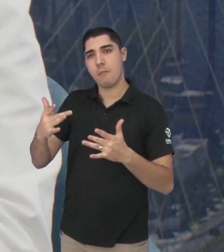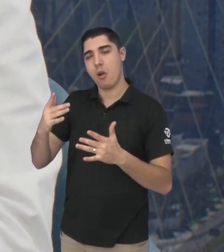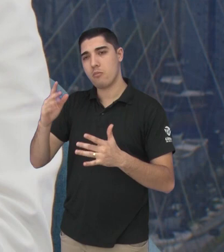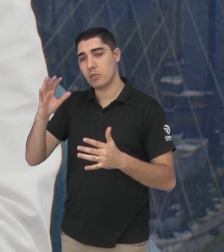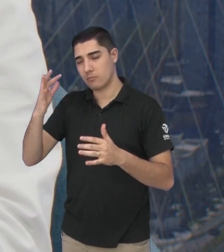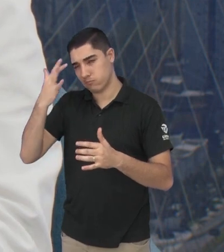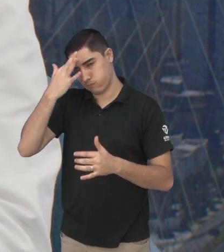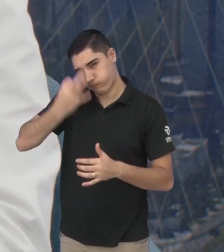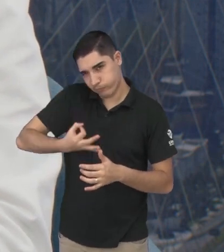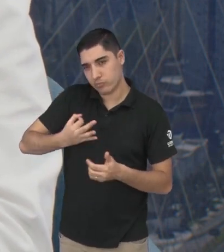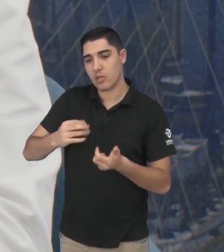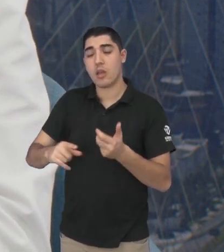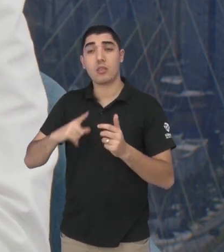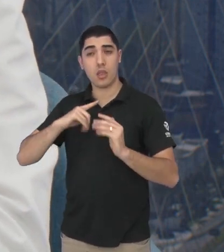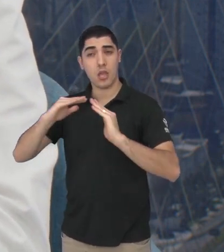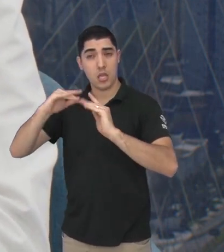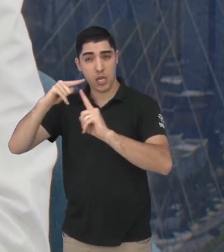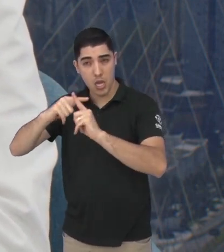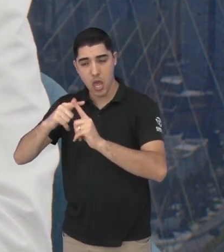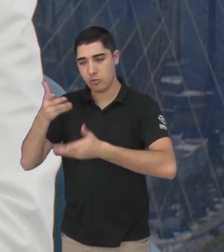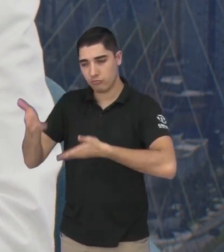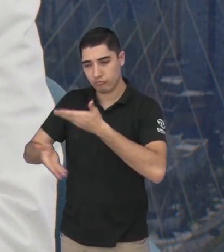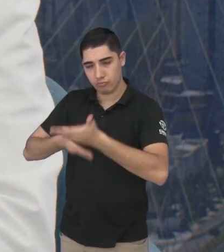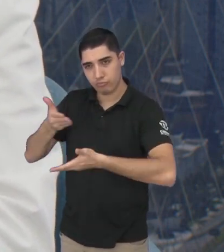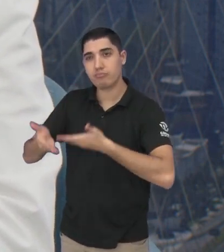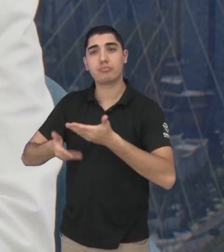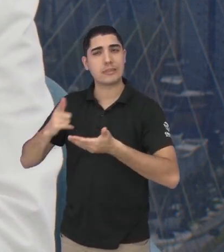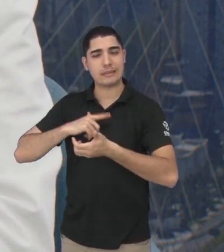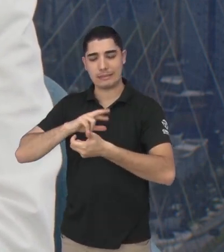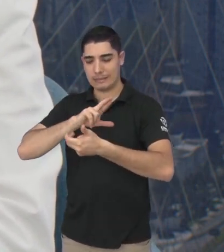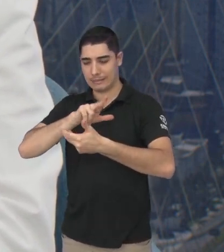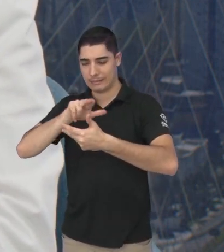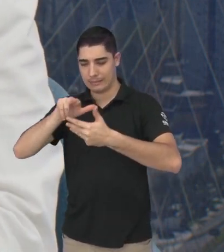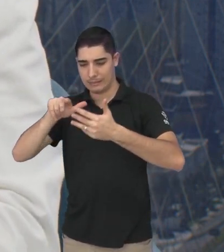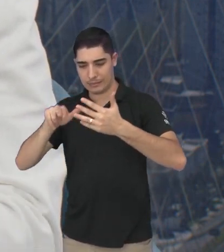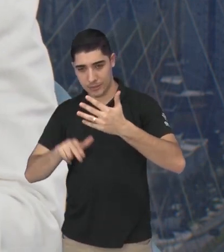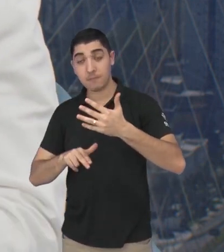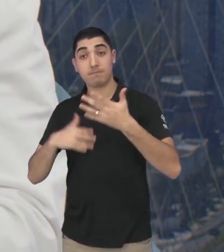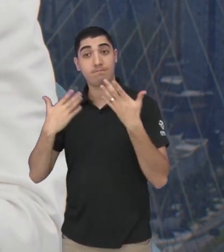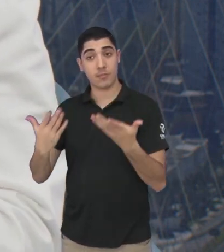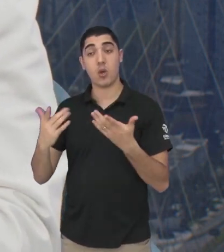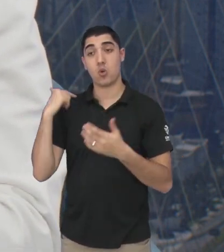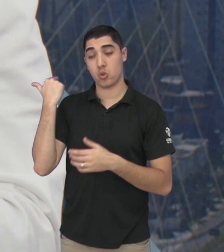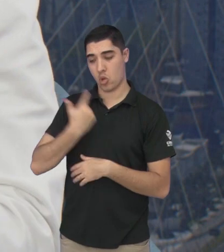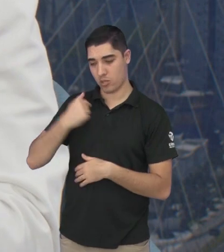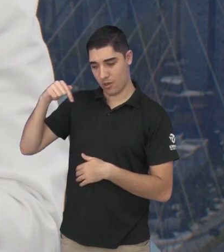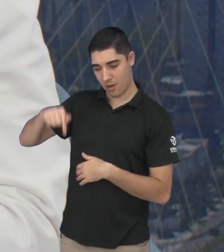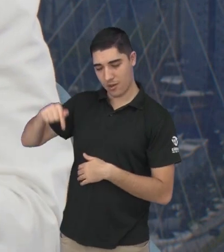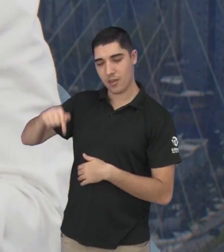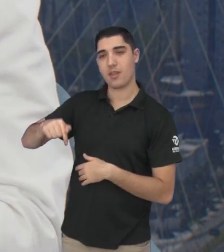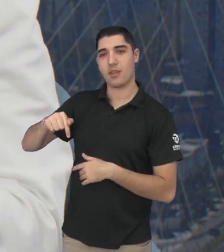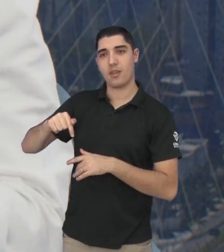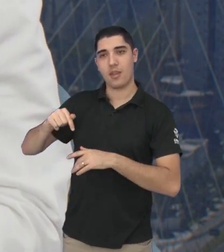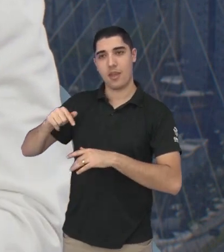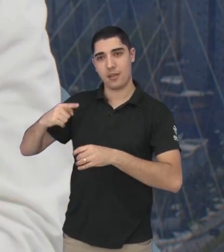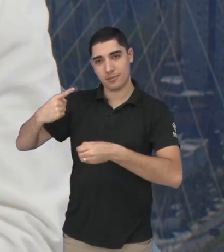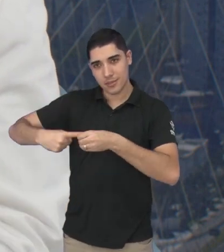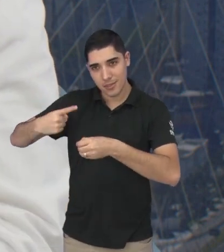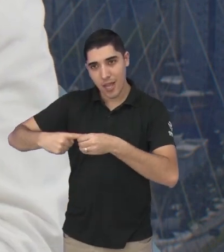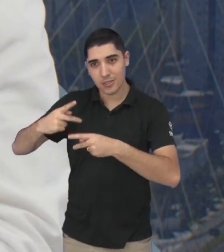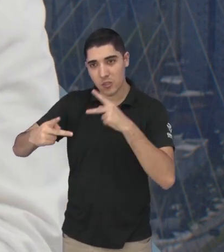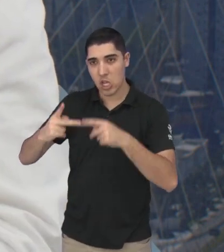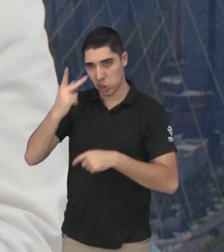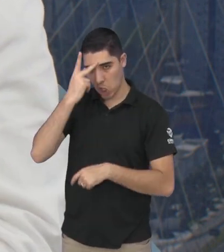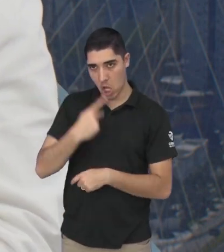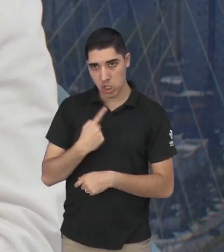rede. Nós temos igrejas com trabalhos específicos nessa questão de ajuda. Então o nosso munícipe, ele não está sozinho nessa